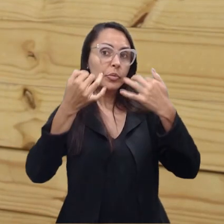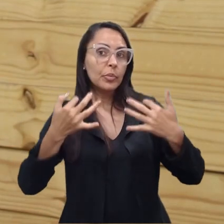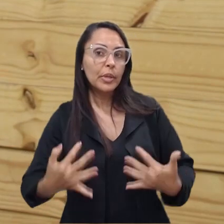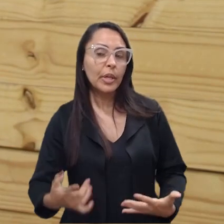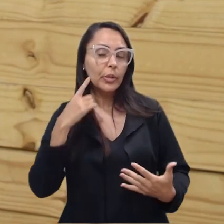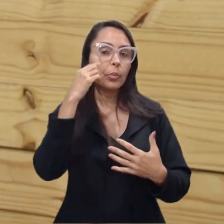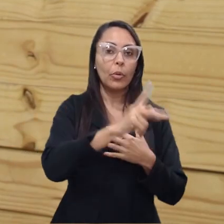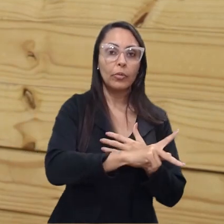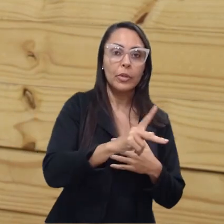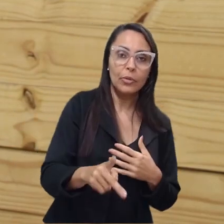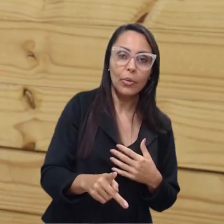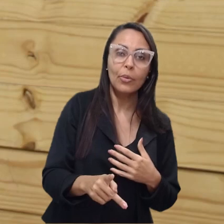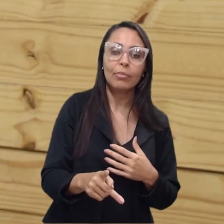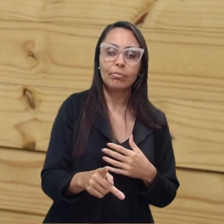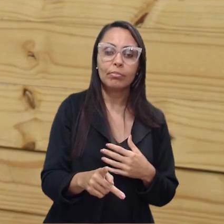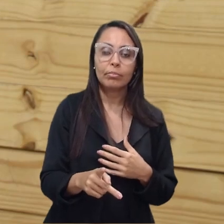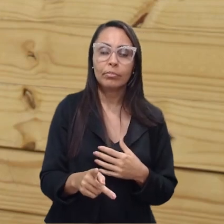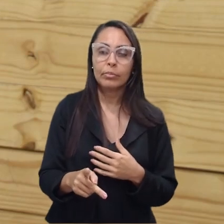que aquele professor,